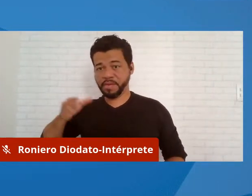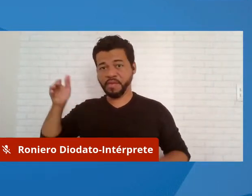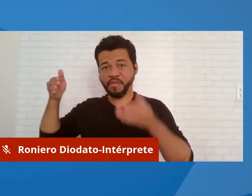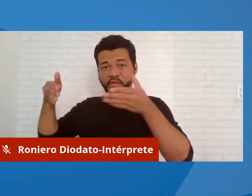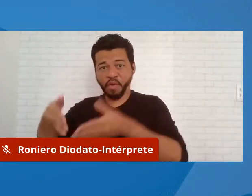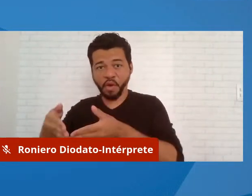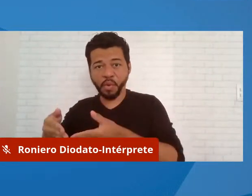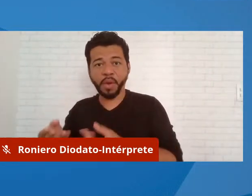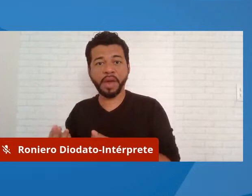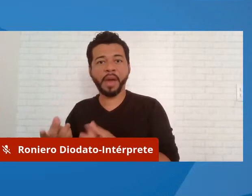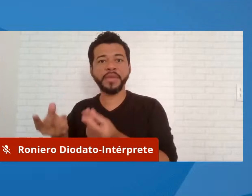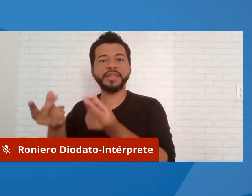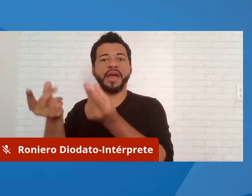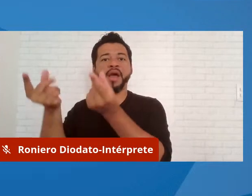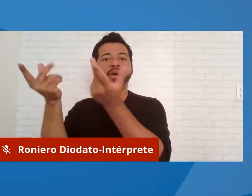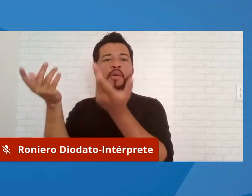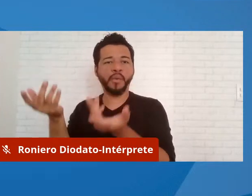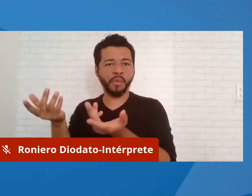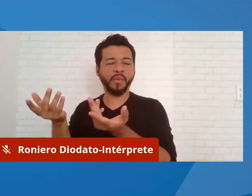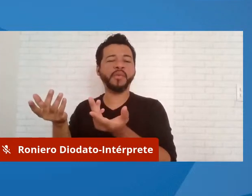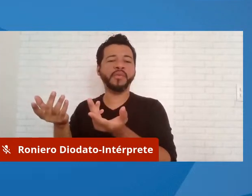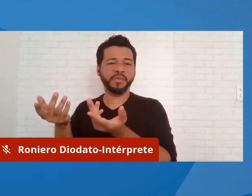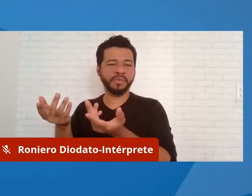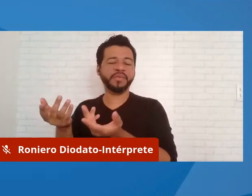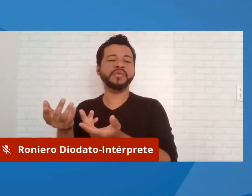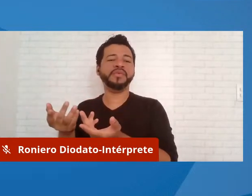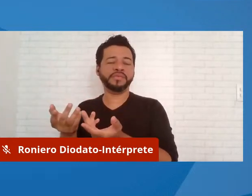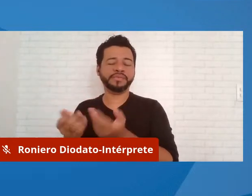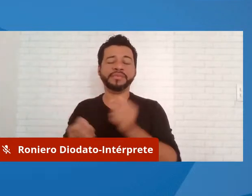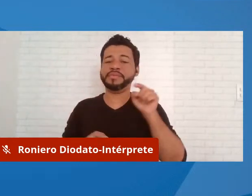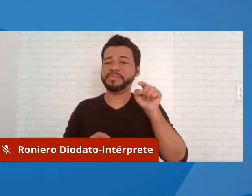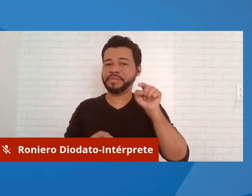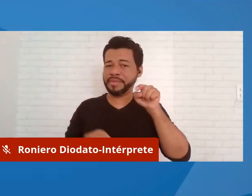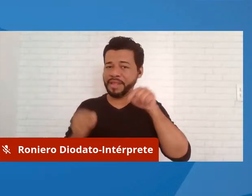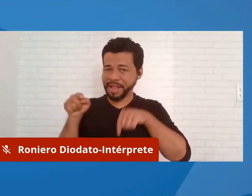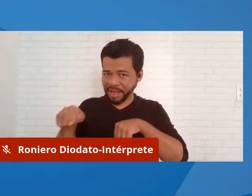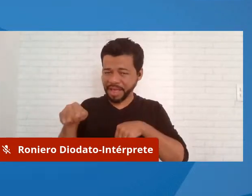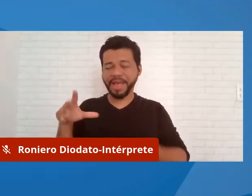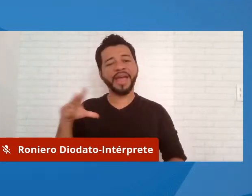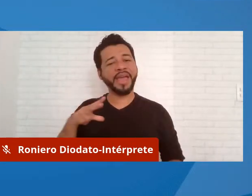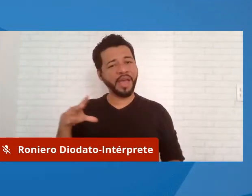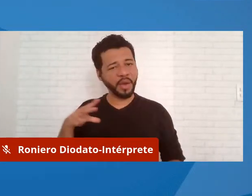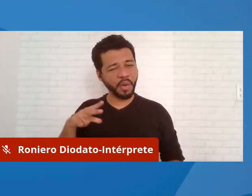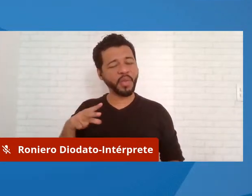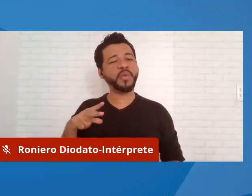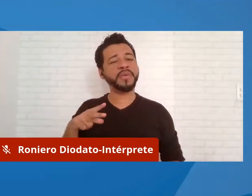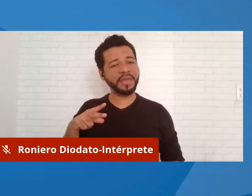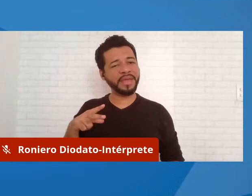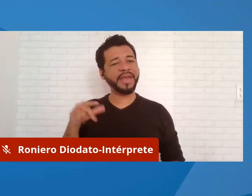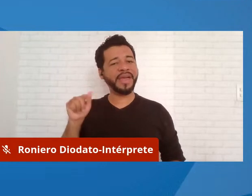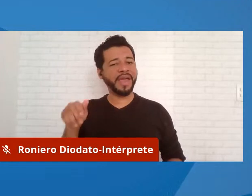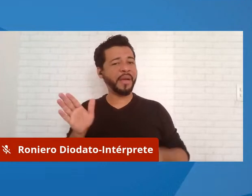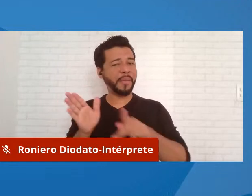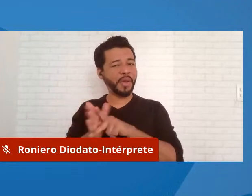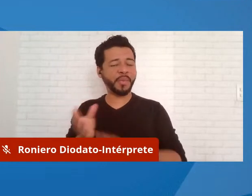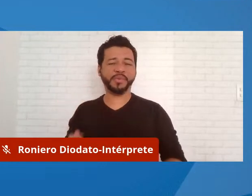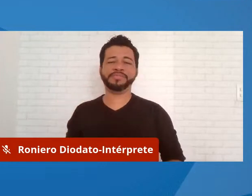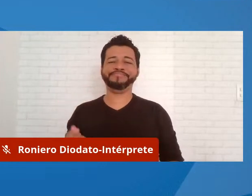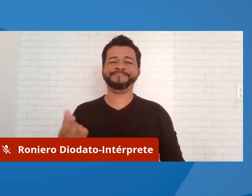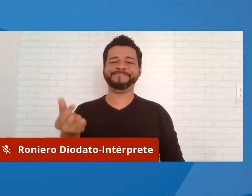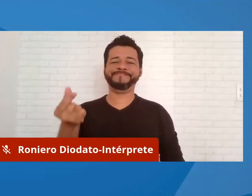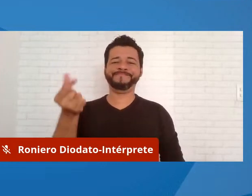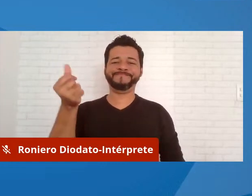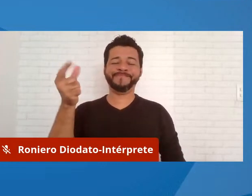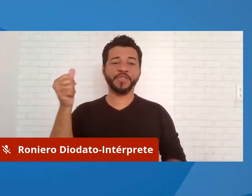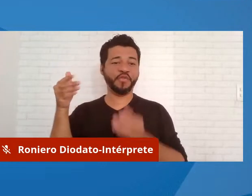financeiro. Pelo neoliberalismo, o setor econômico predominante não é um setor produtivo, é um setor financeiro. E não é mais